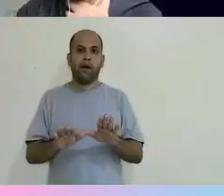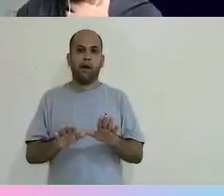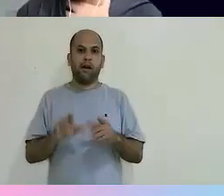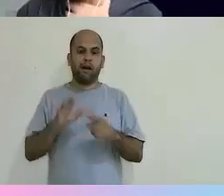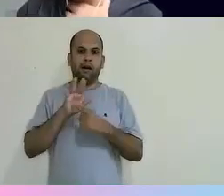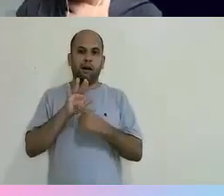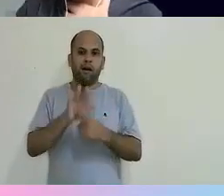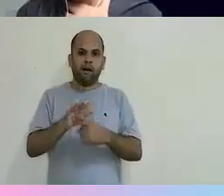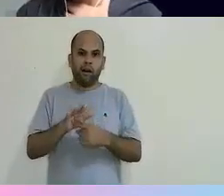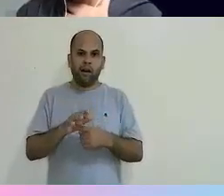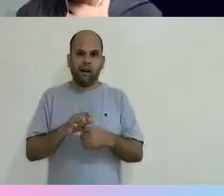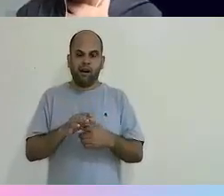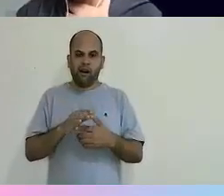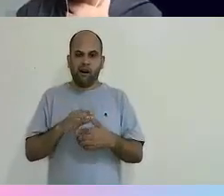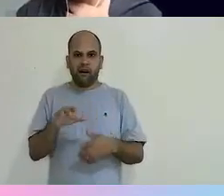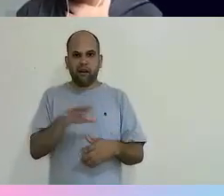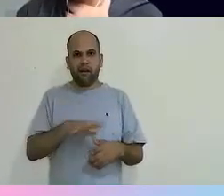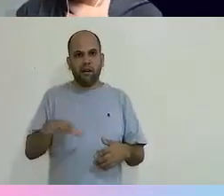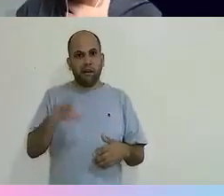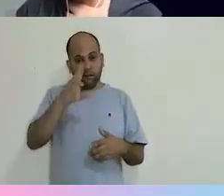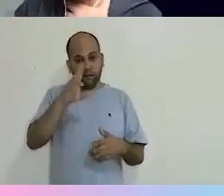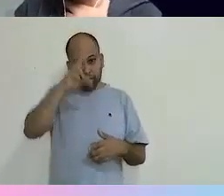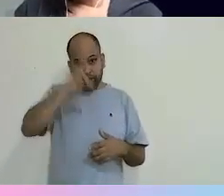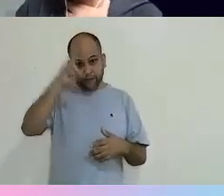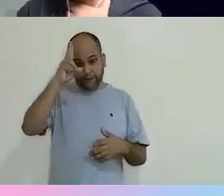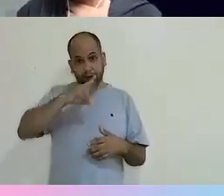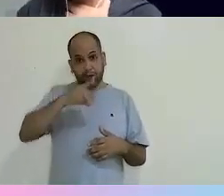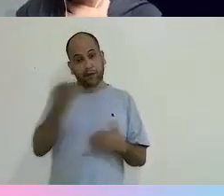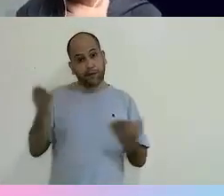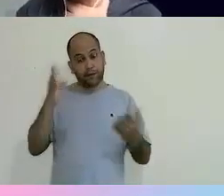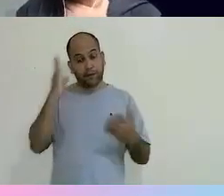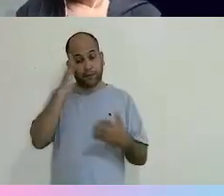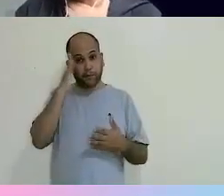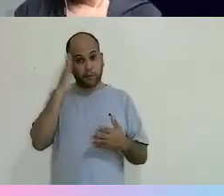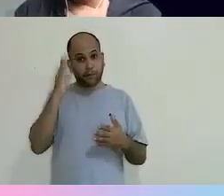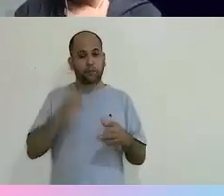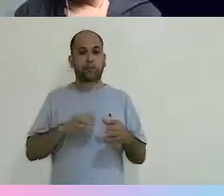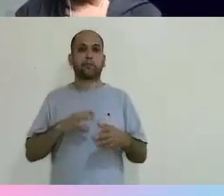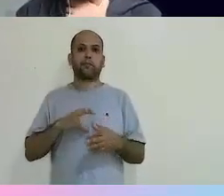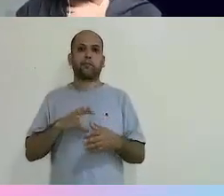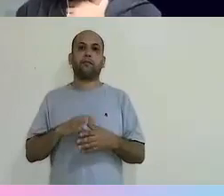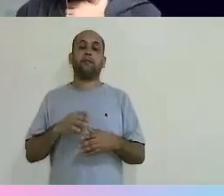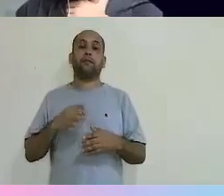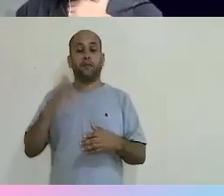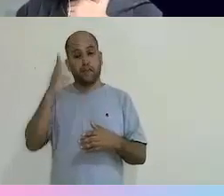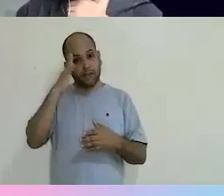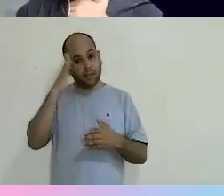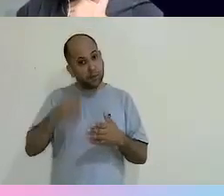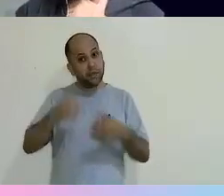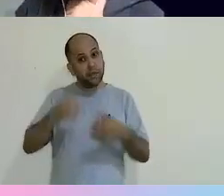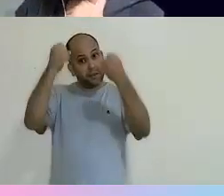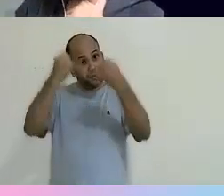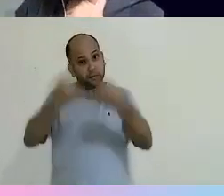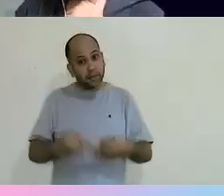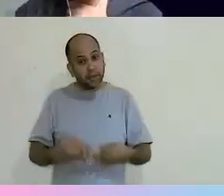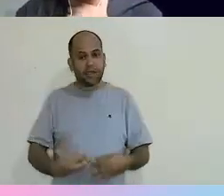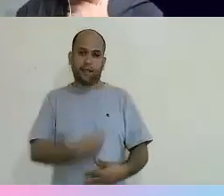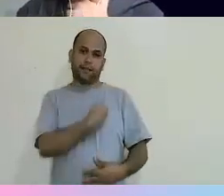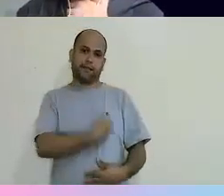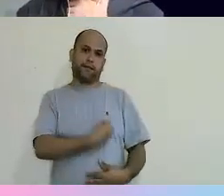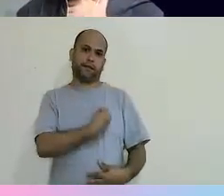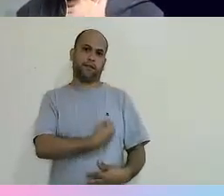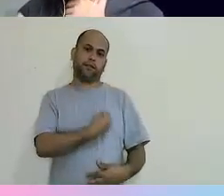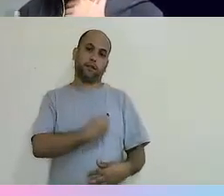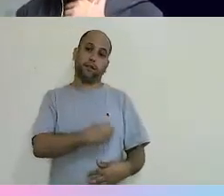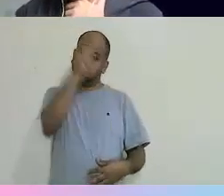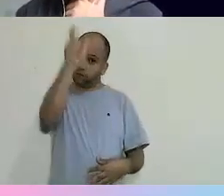uma bagagem muito grande em relação a você saber se posicionar sobre o seu ser, sobre a sua pessoa,